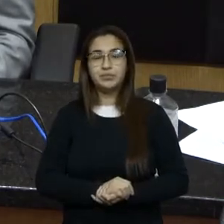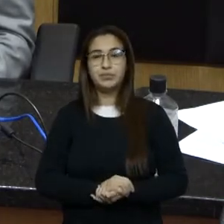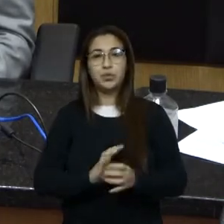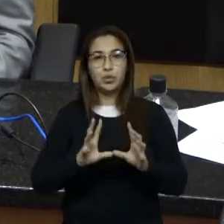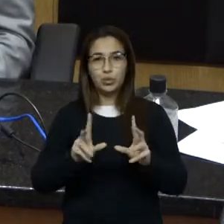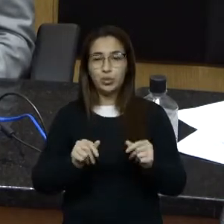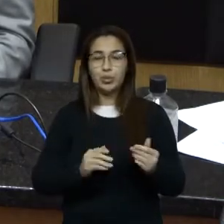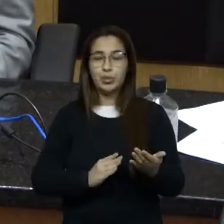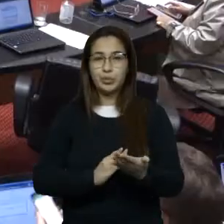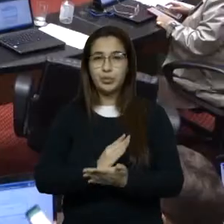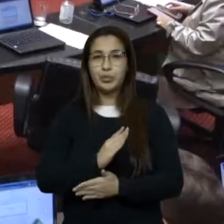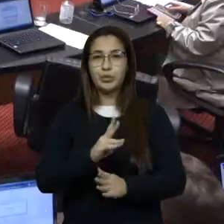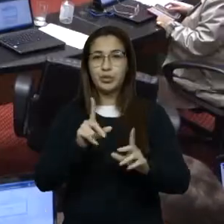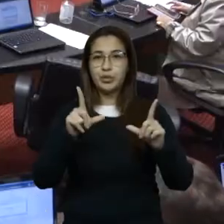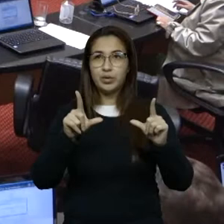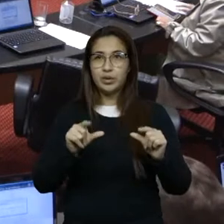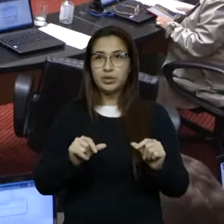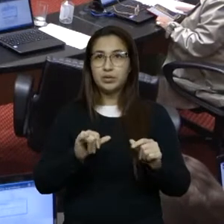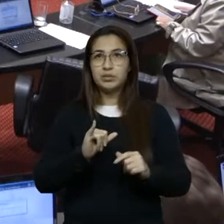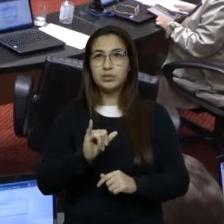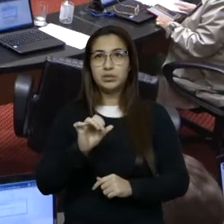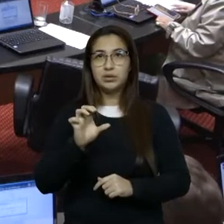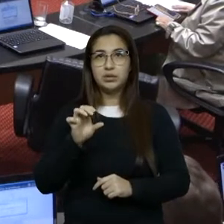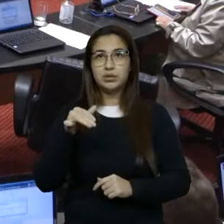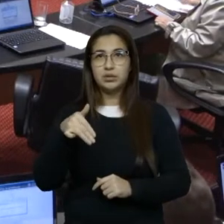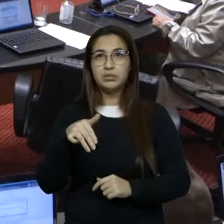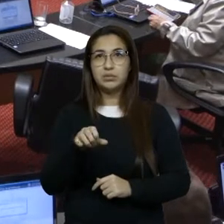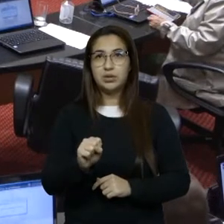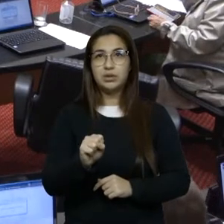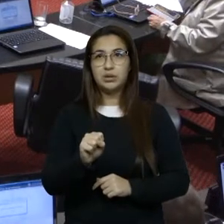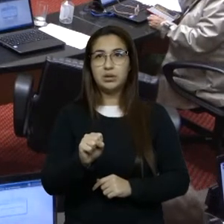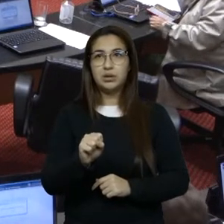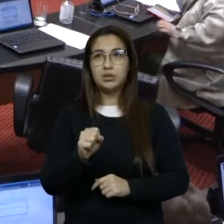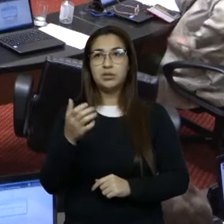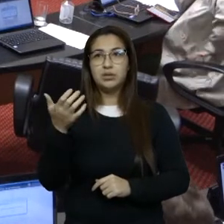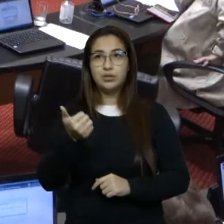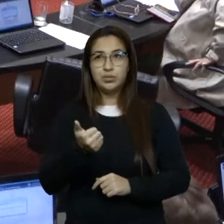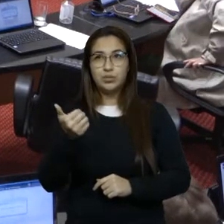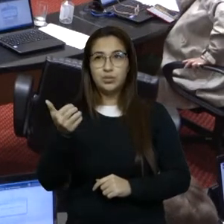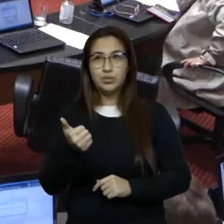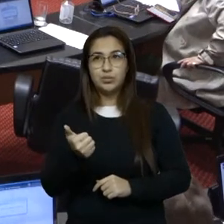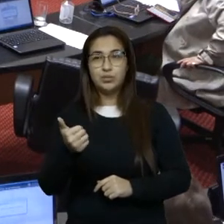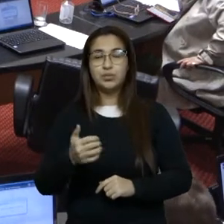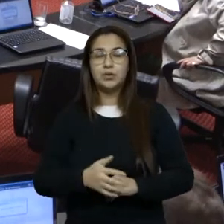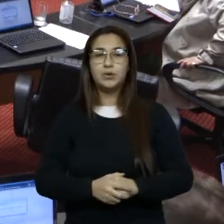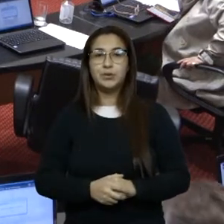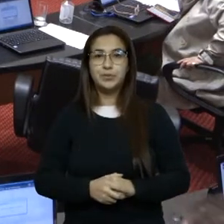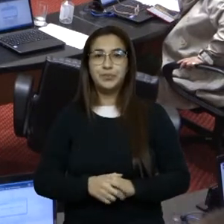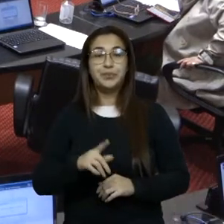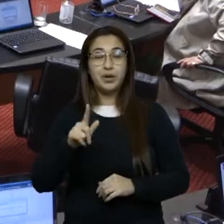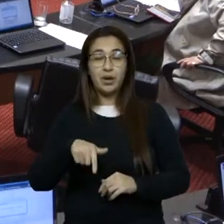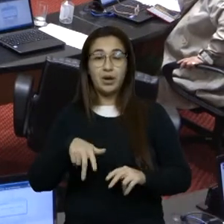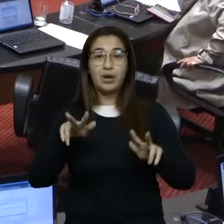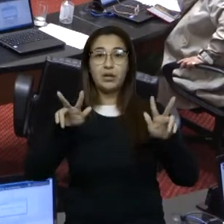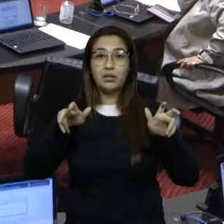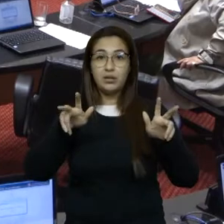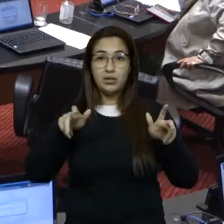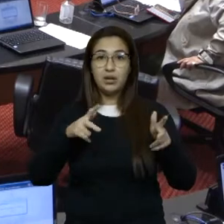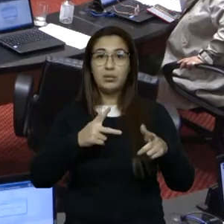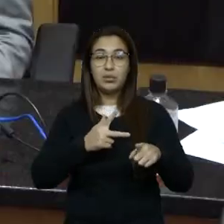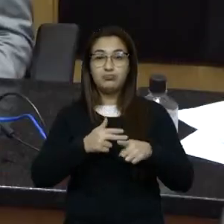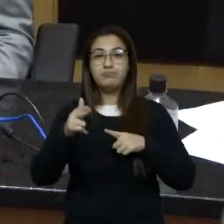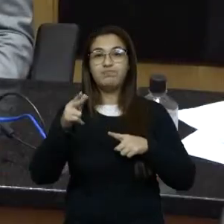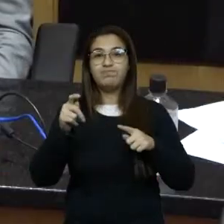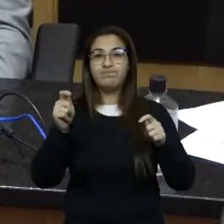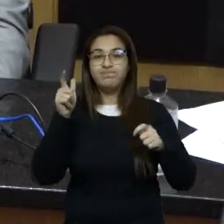Madureira a redução do ICMS do leite Esse é um tópico de Vitória